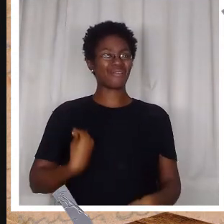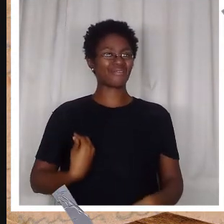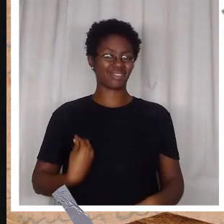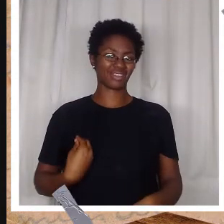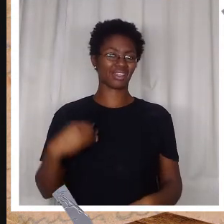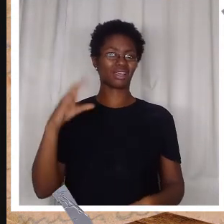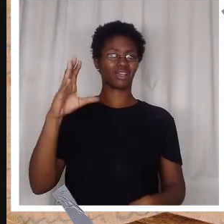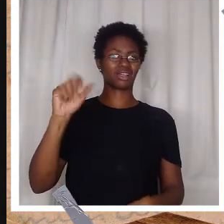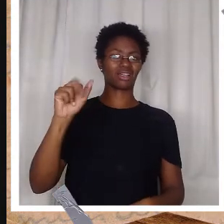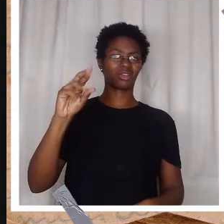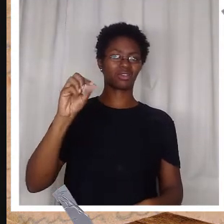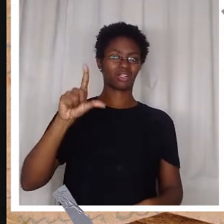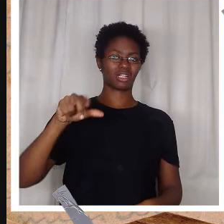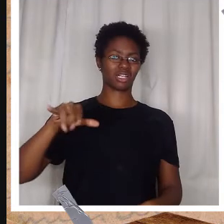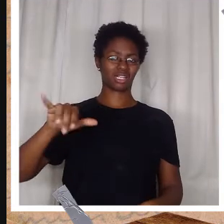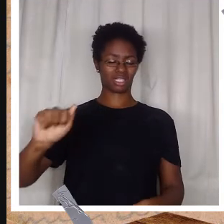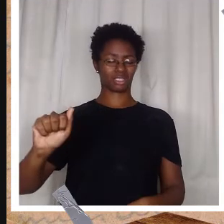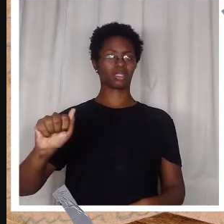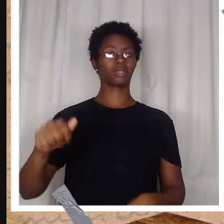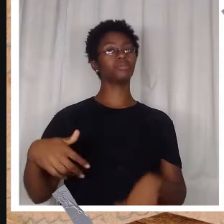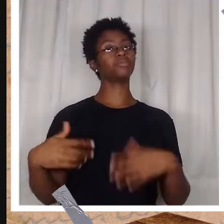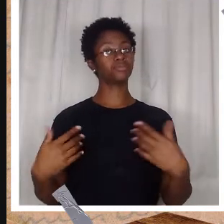Carolina. Então,